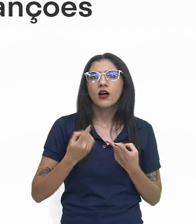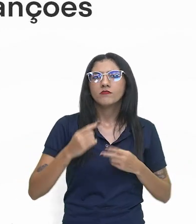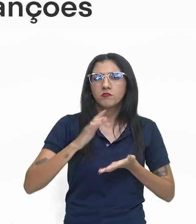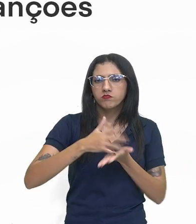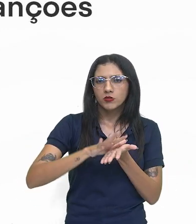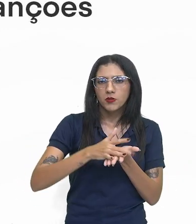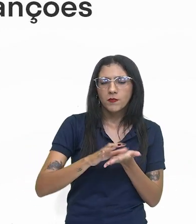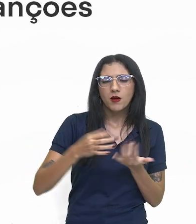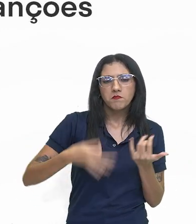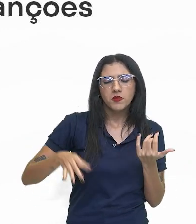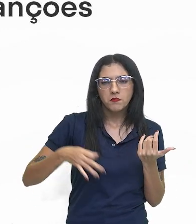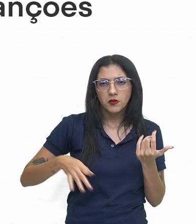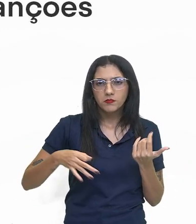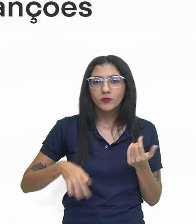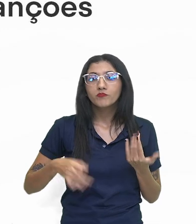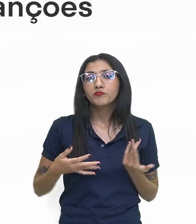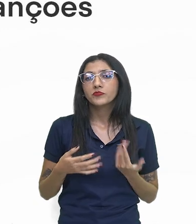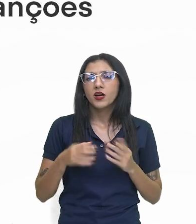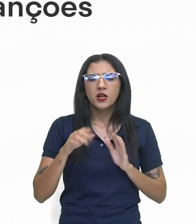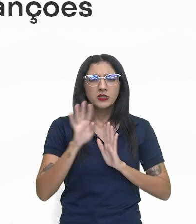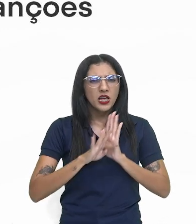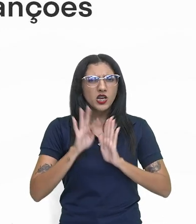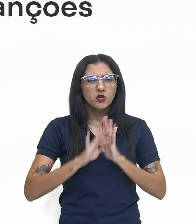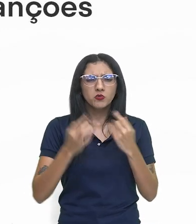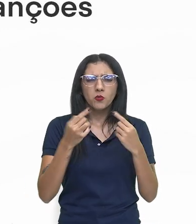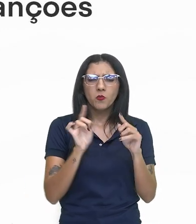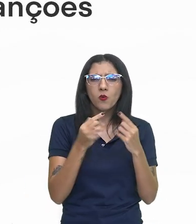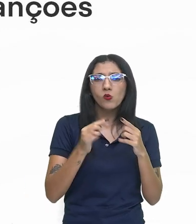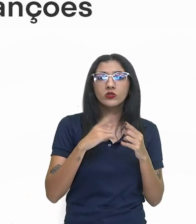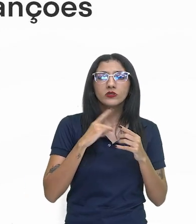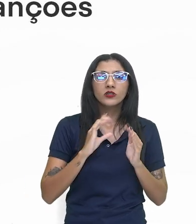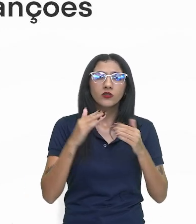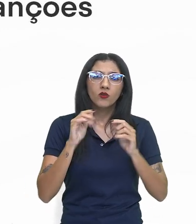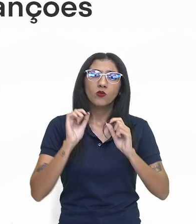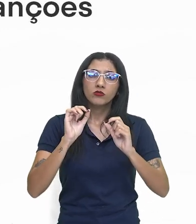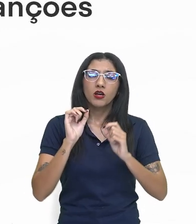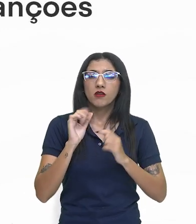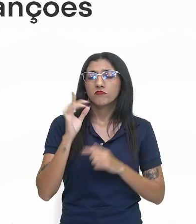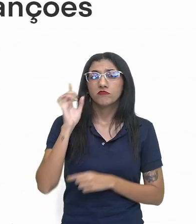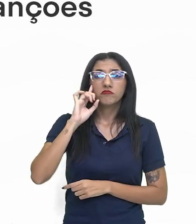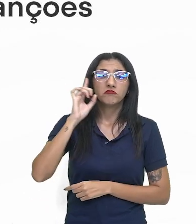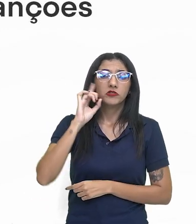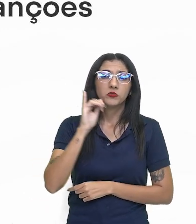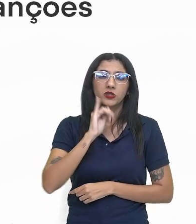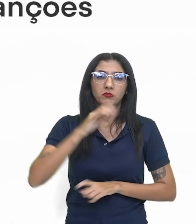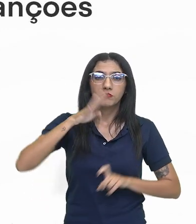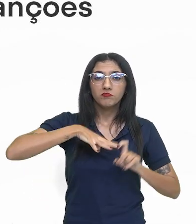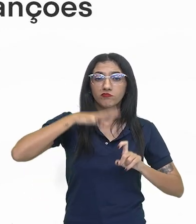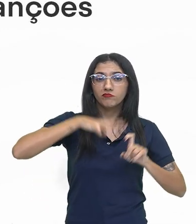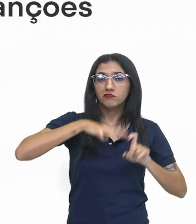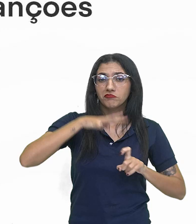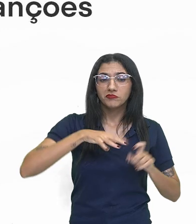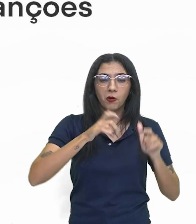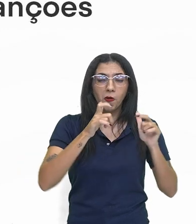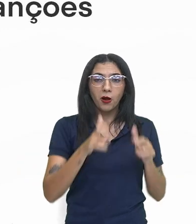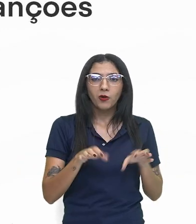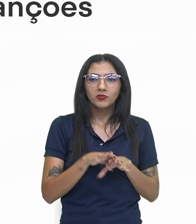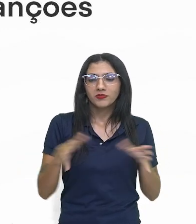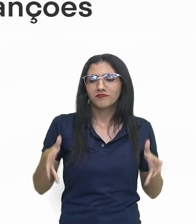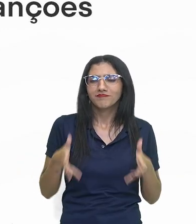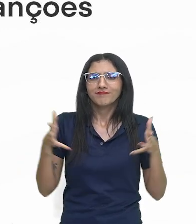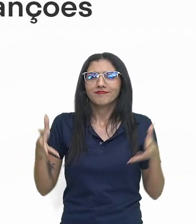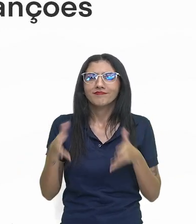ganzais e violas. As letras das canções geralmente abordam temas do cotidiano, como lendas locais e exaltação